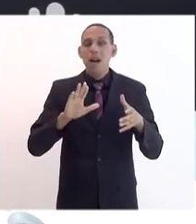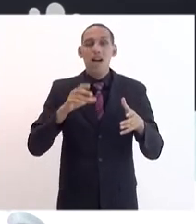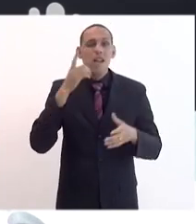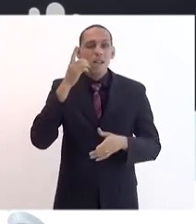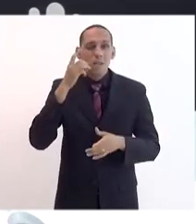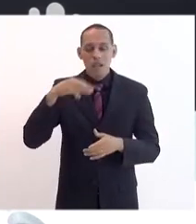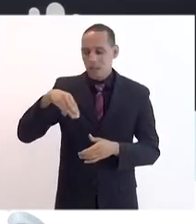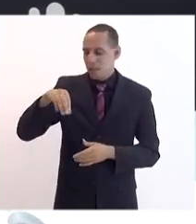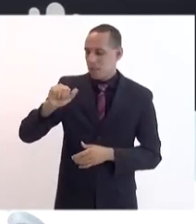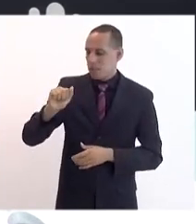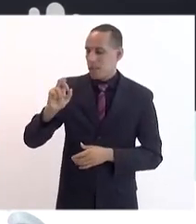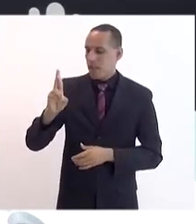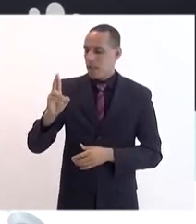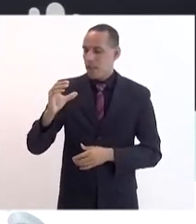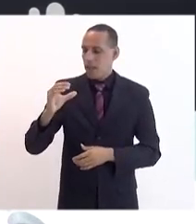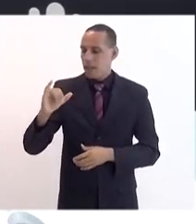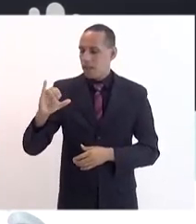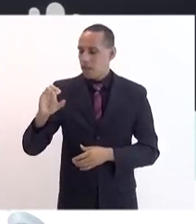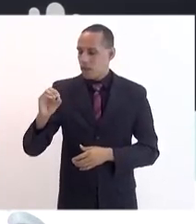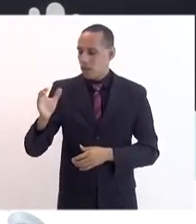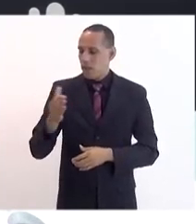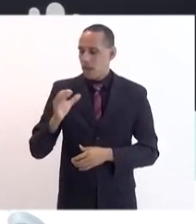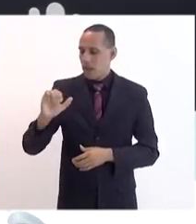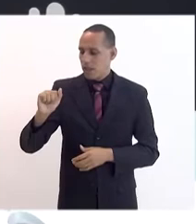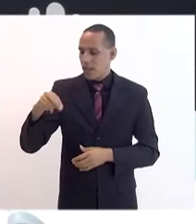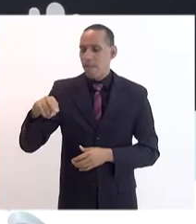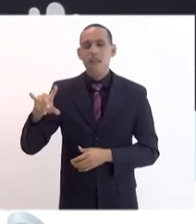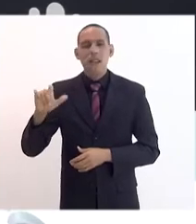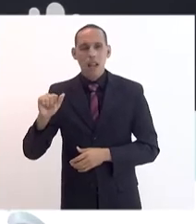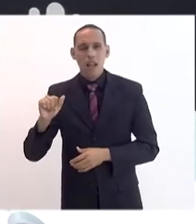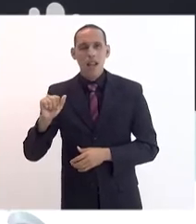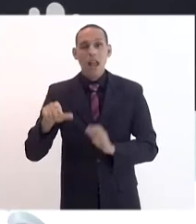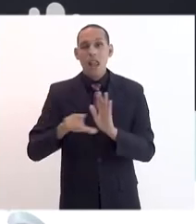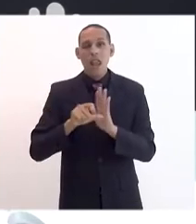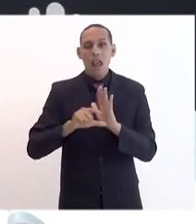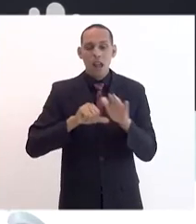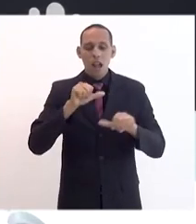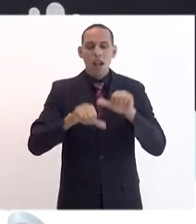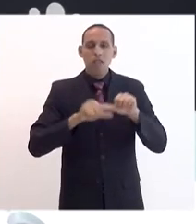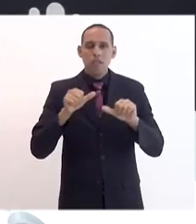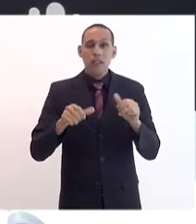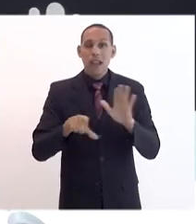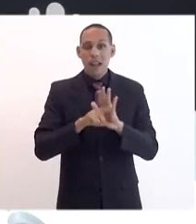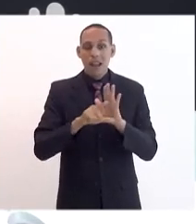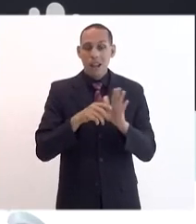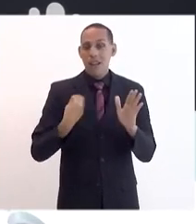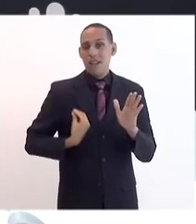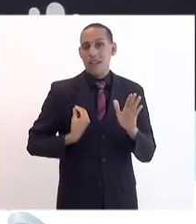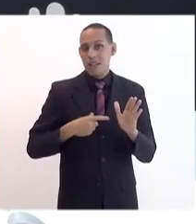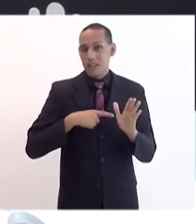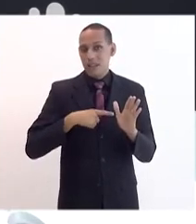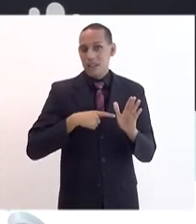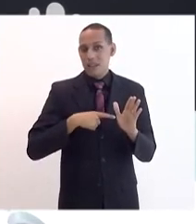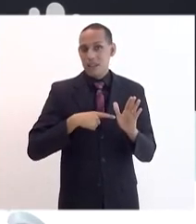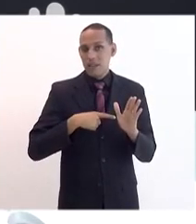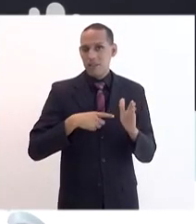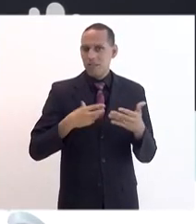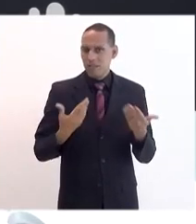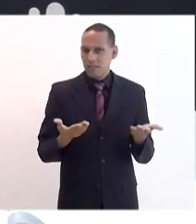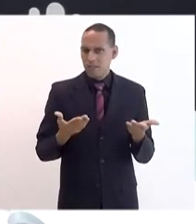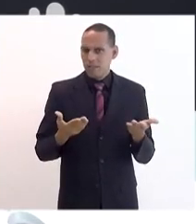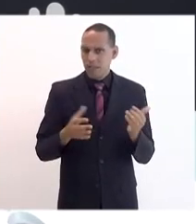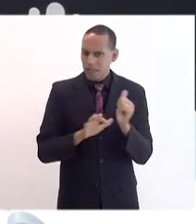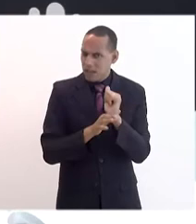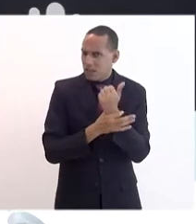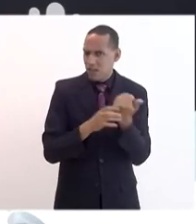Canella, ele alterou uma legislação existente. É só se há realmente